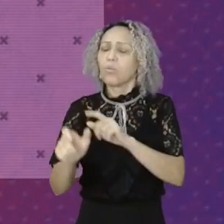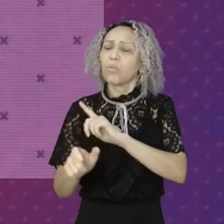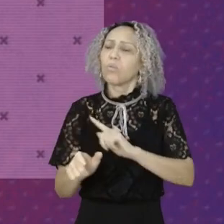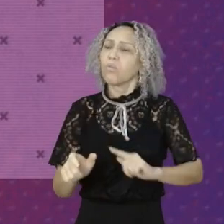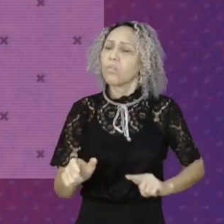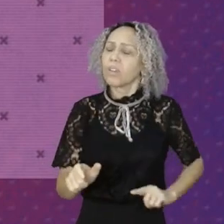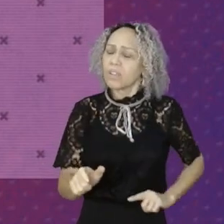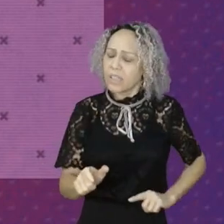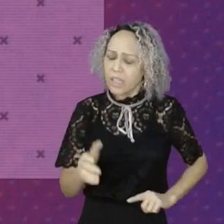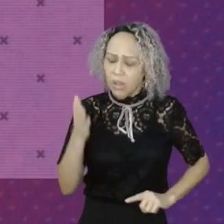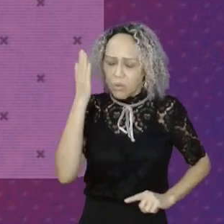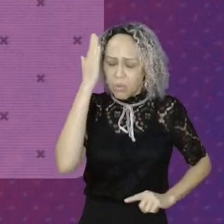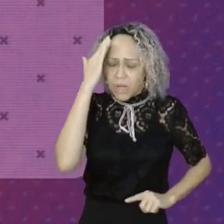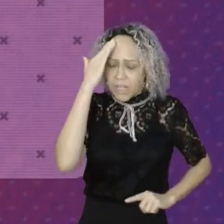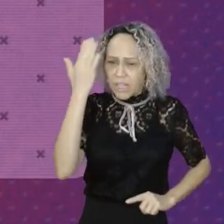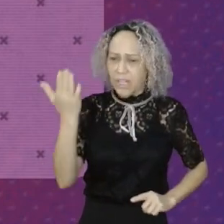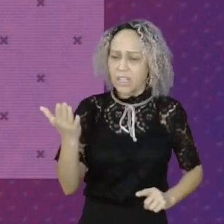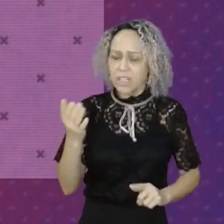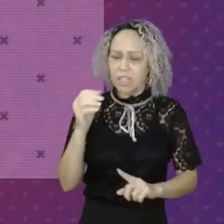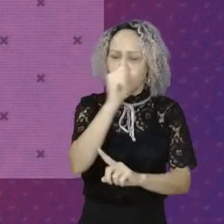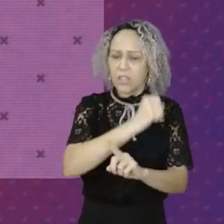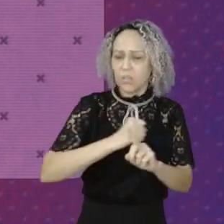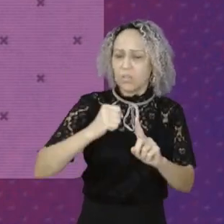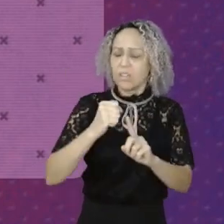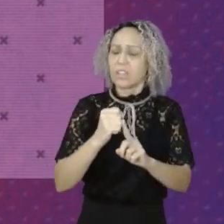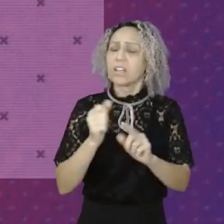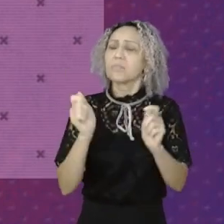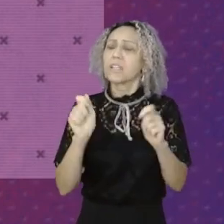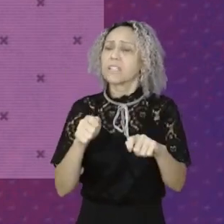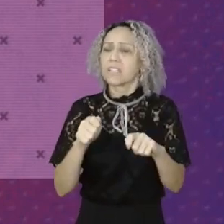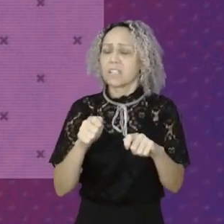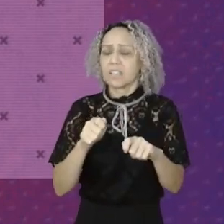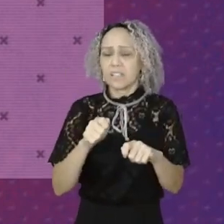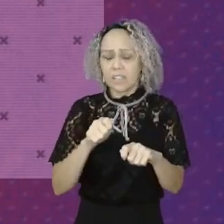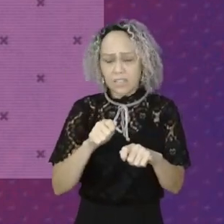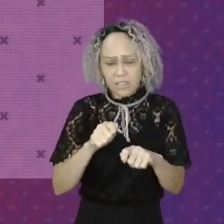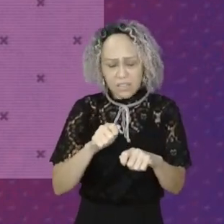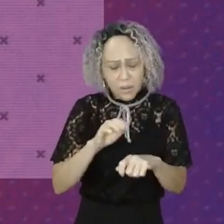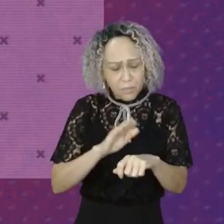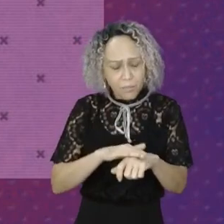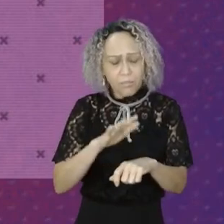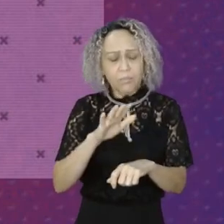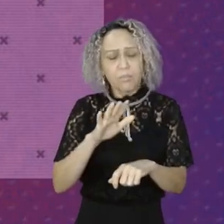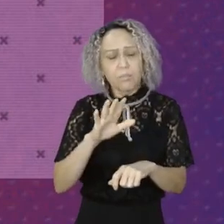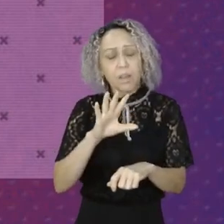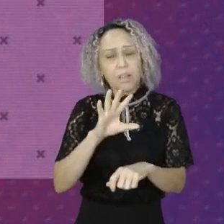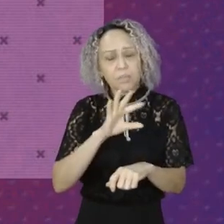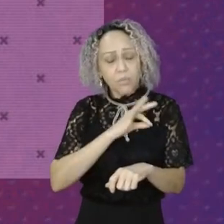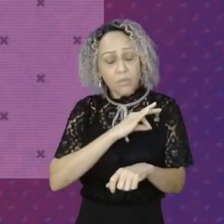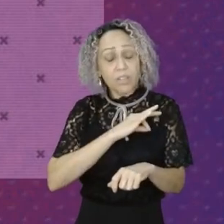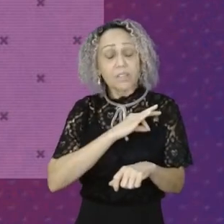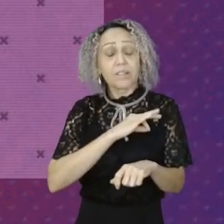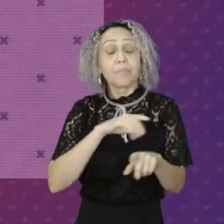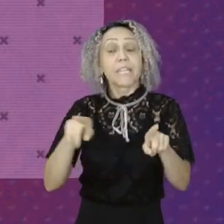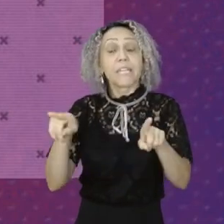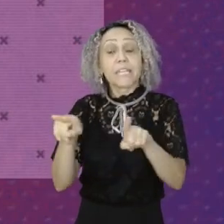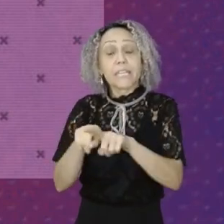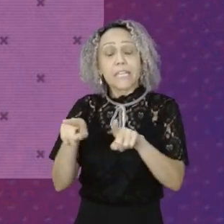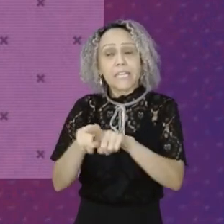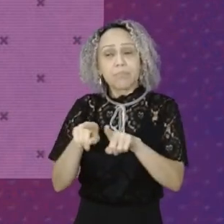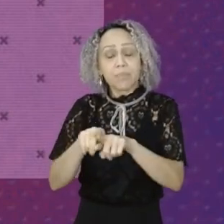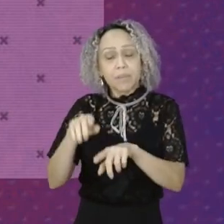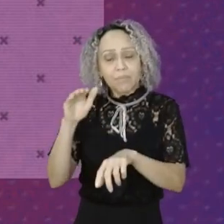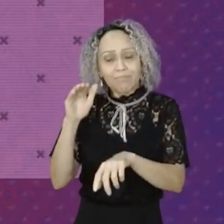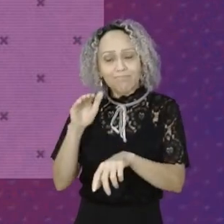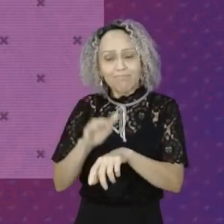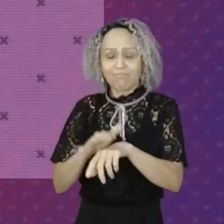só de mais polícia, a sociedade está precisando de mais Estado. Que o Estado interfira nas condições